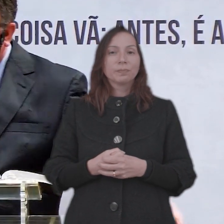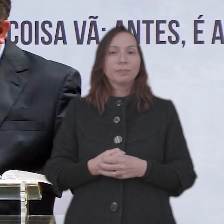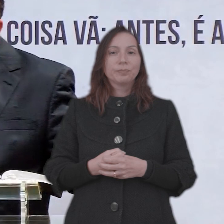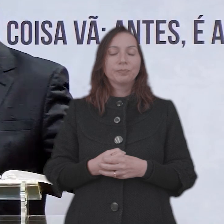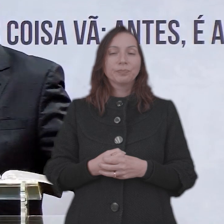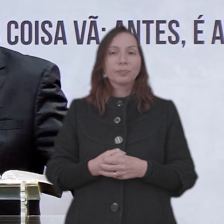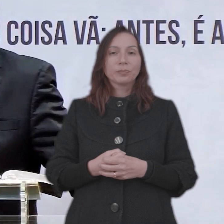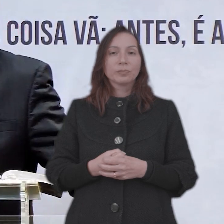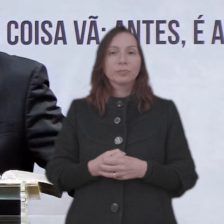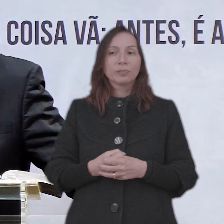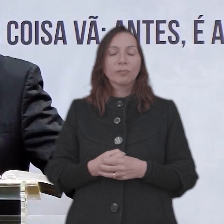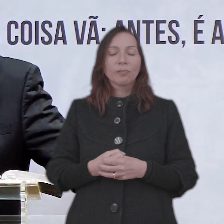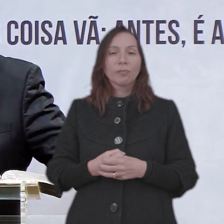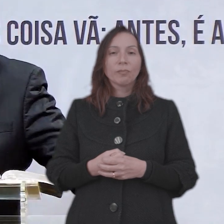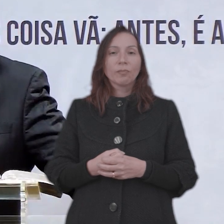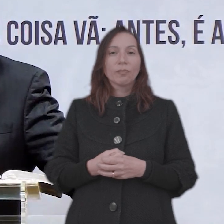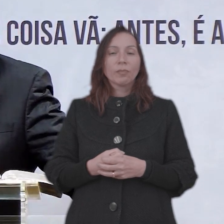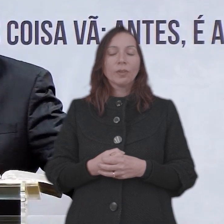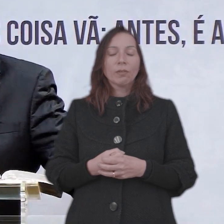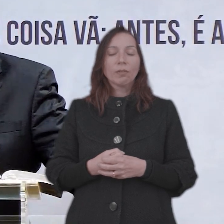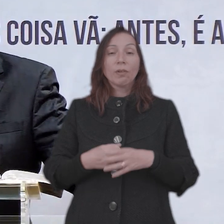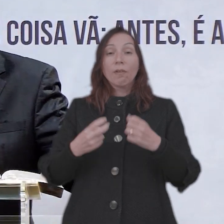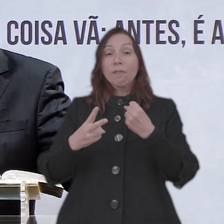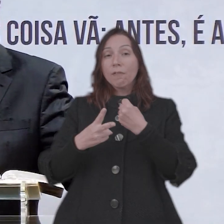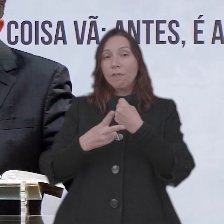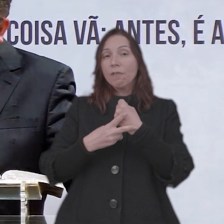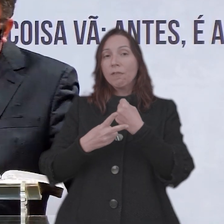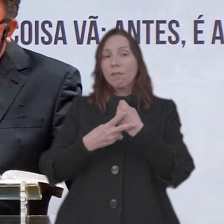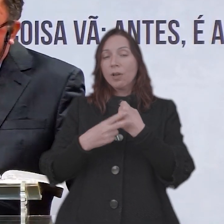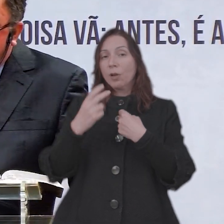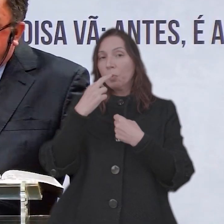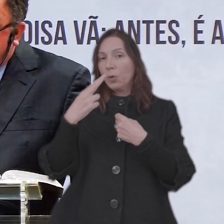essa palavra é um verbo no hebraico,